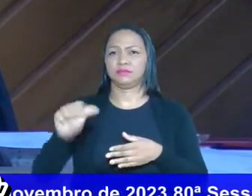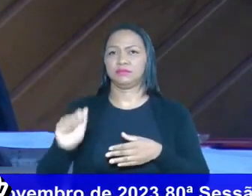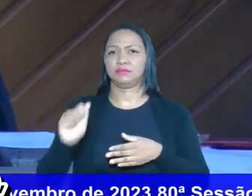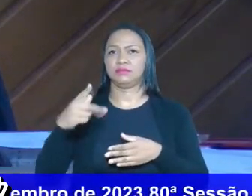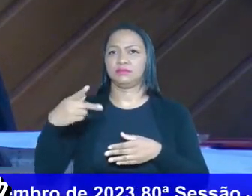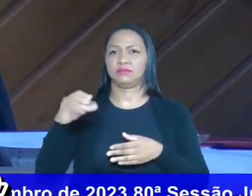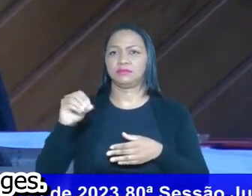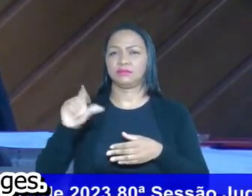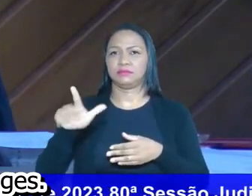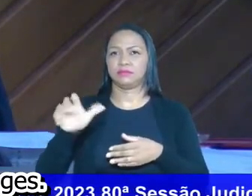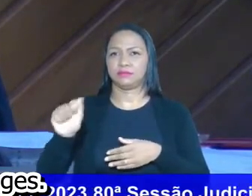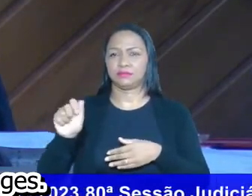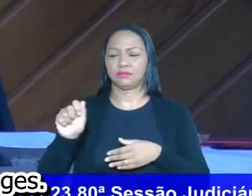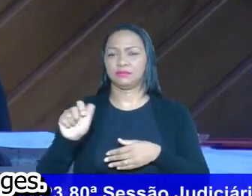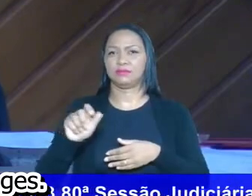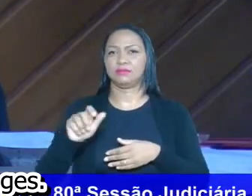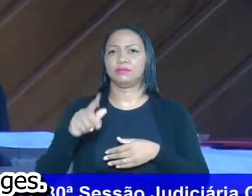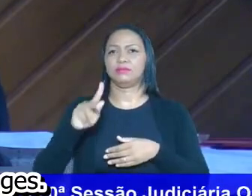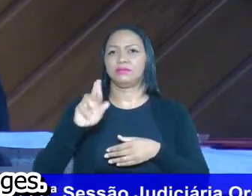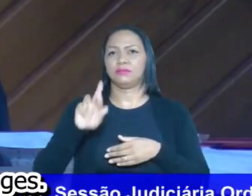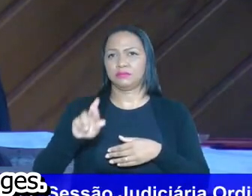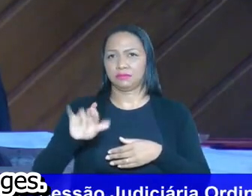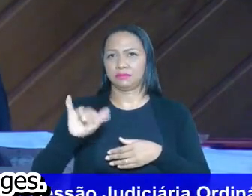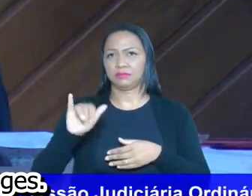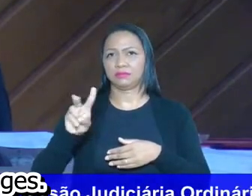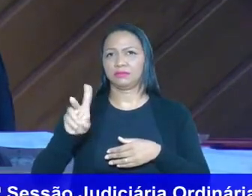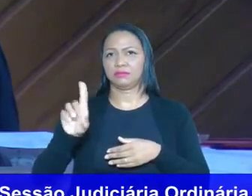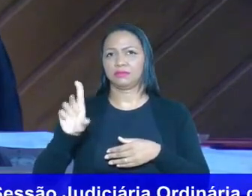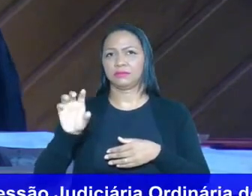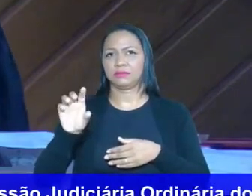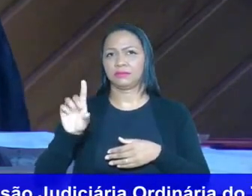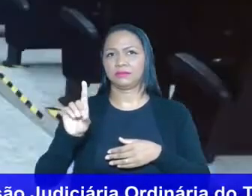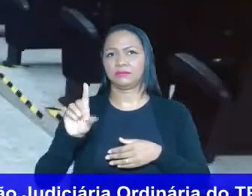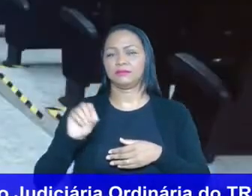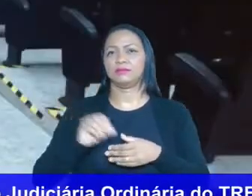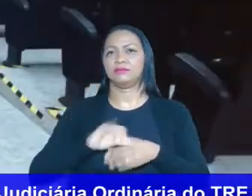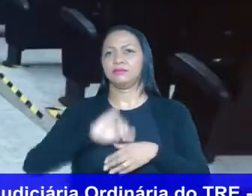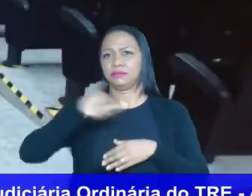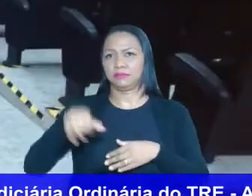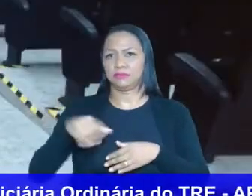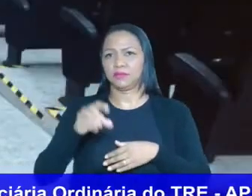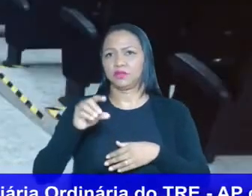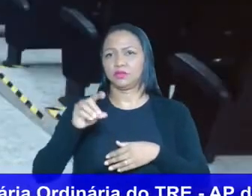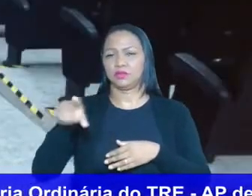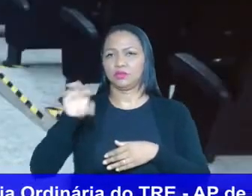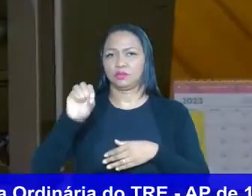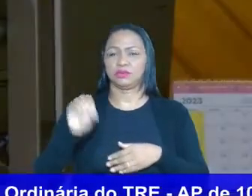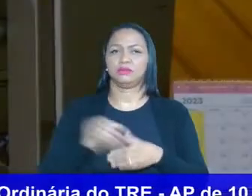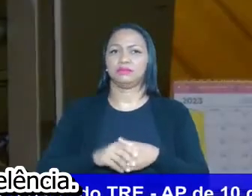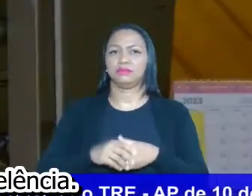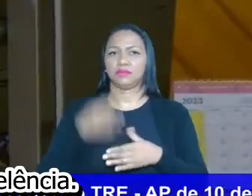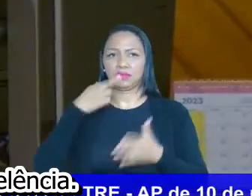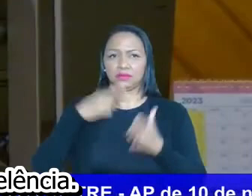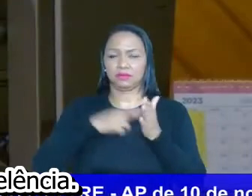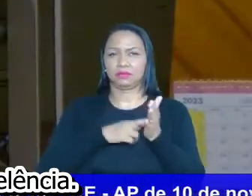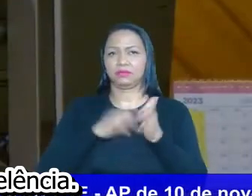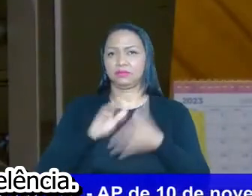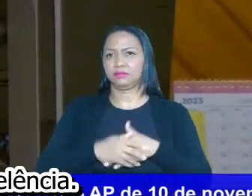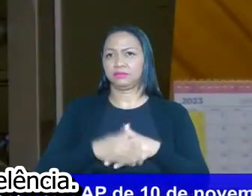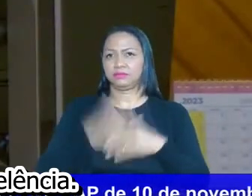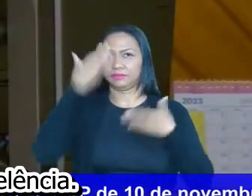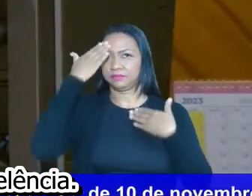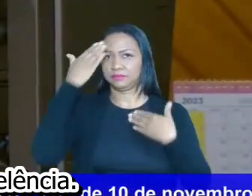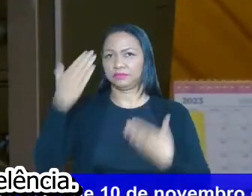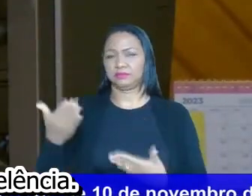Santos, Rivaldo Valente, Carmo Antônio, Anselmo Gonçalves e João Lage. Ilustre relator com a palavra. Senhor presidente, muito